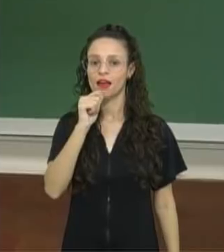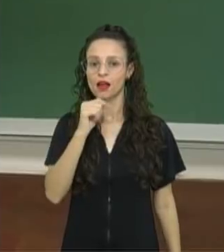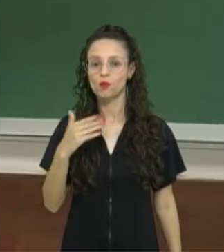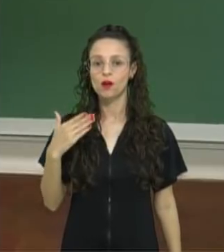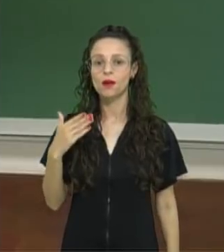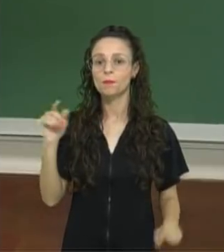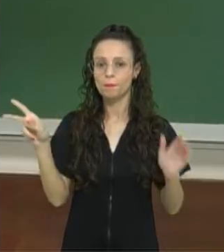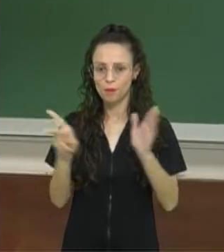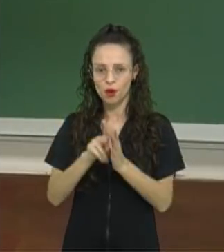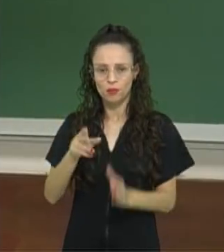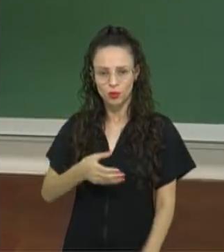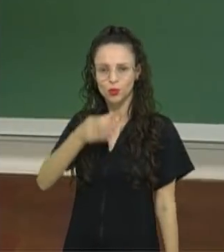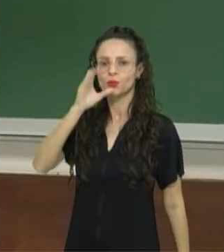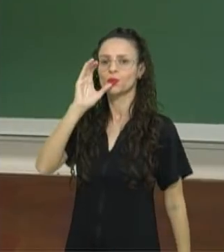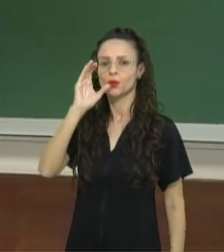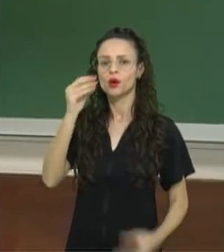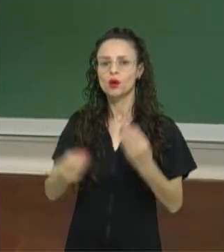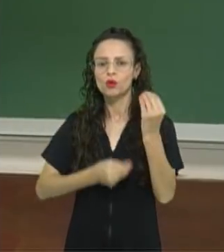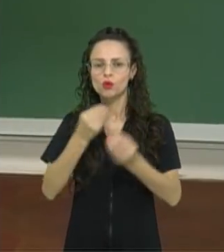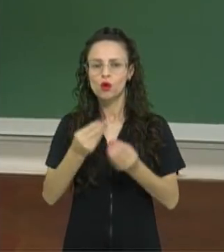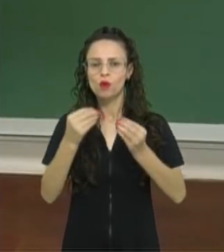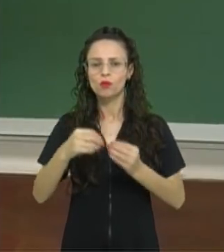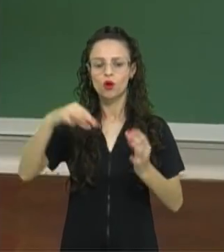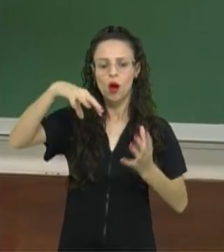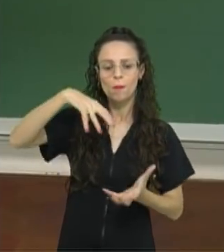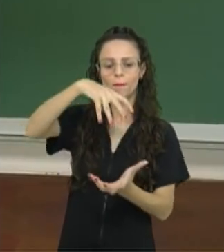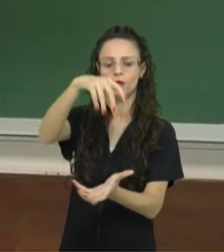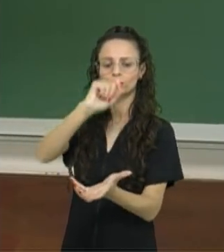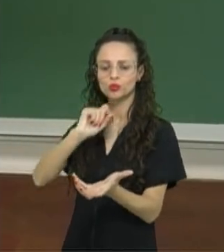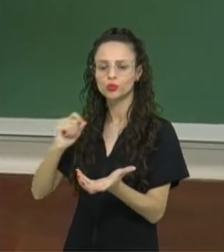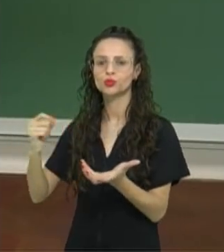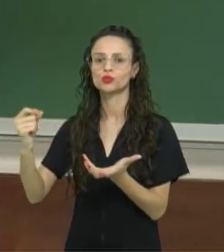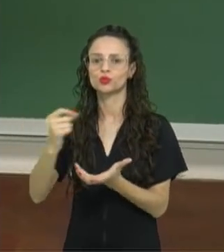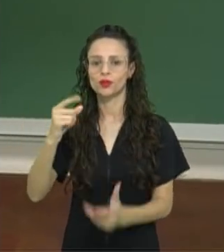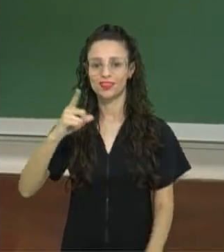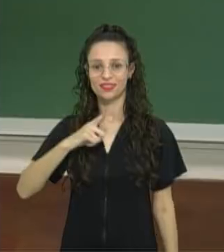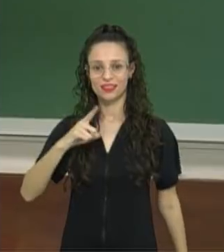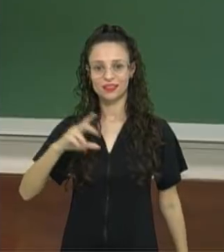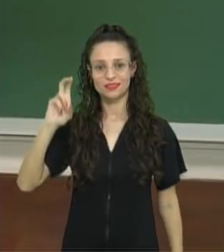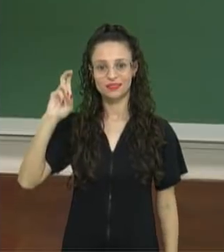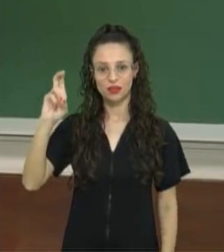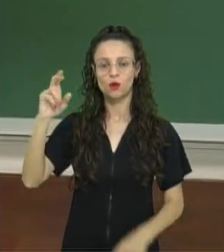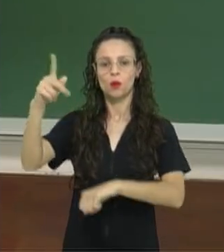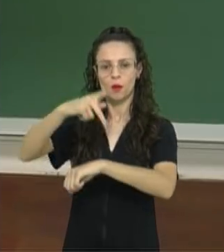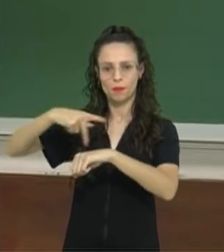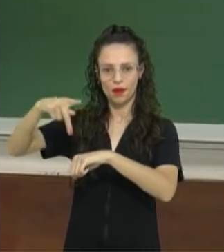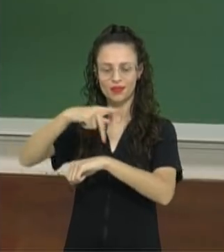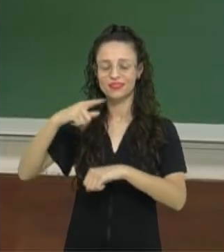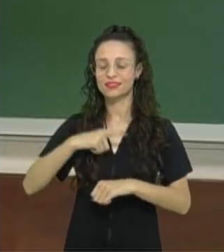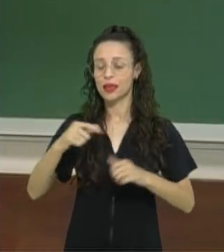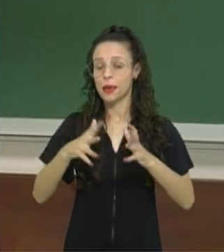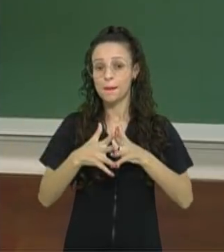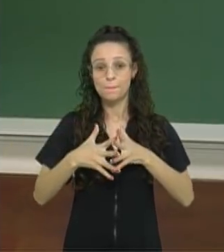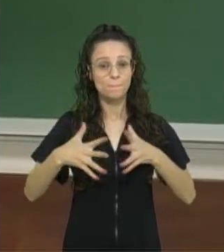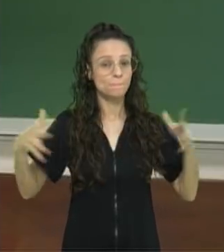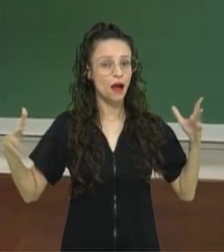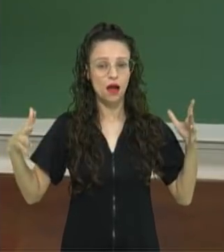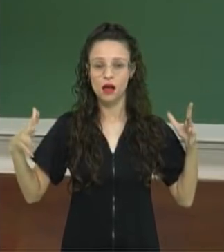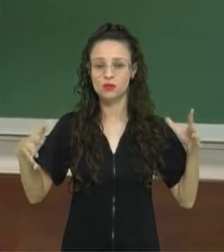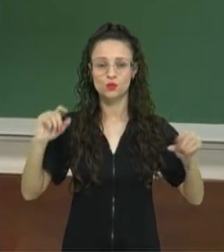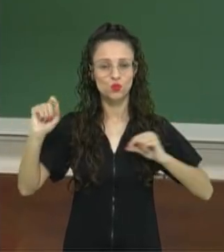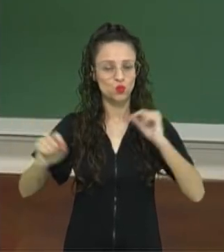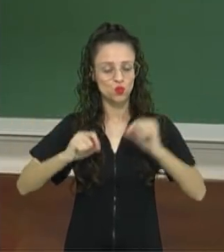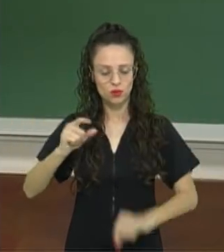doce, como que ela é distribuída? Nós temos 5 países que possuem as maiores reservas de